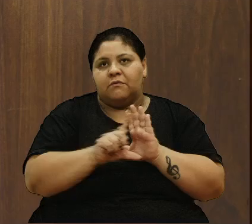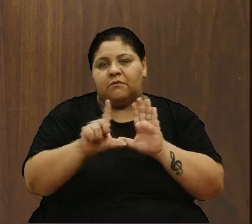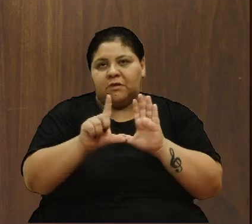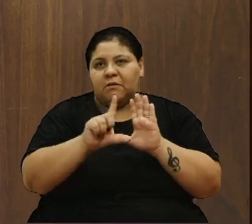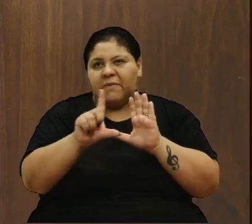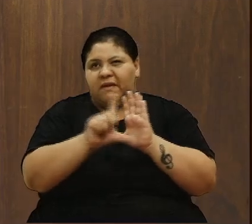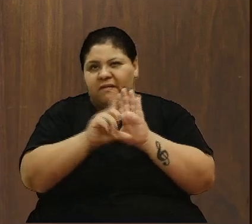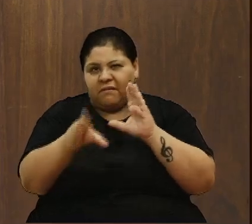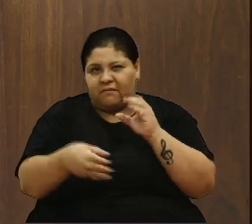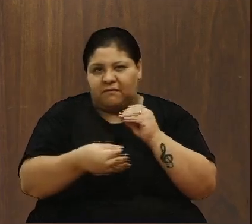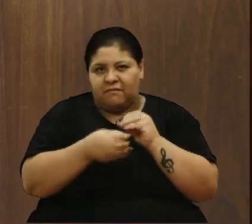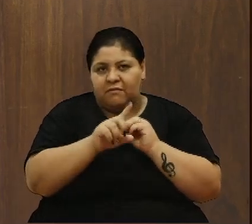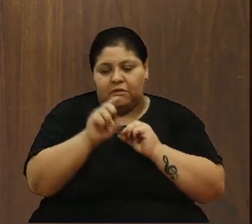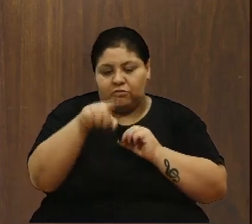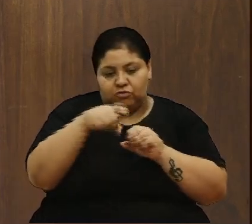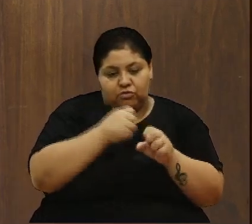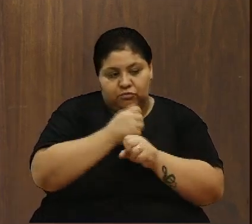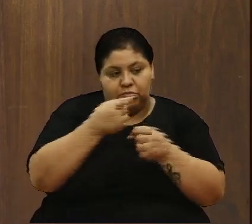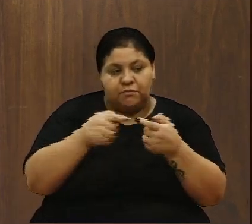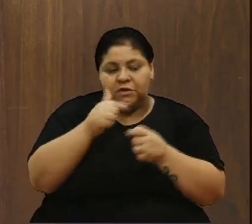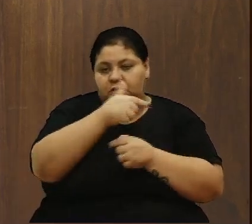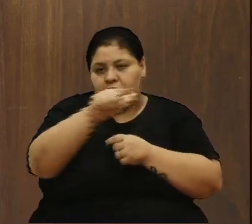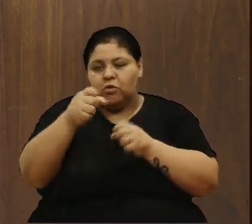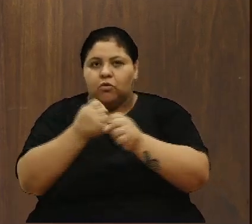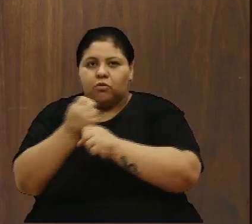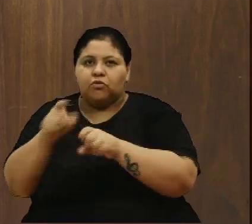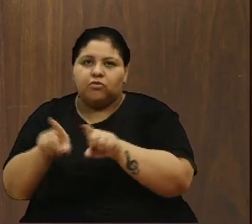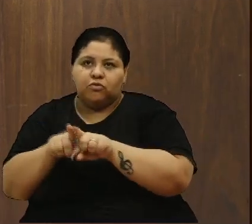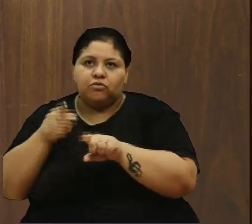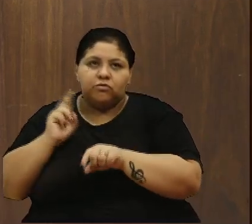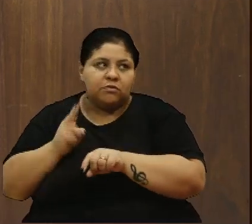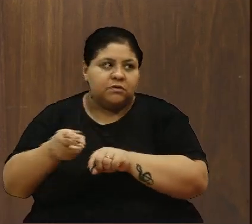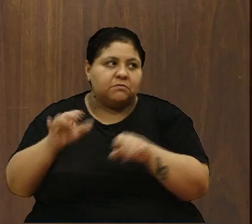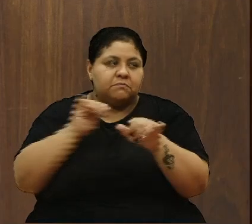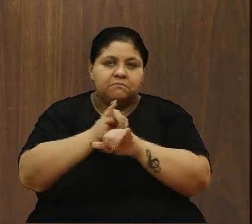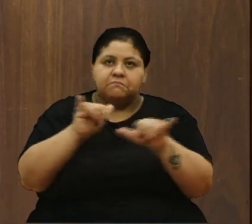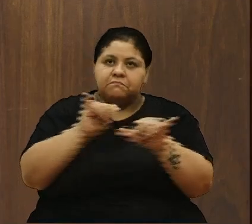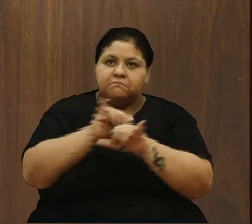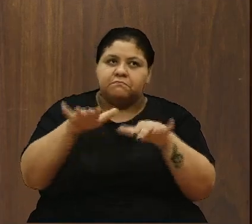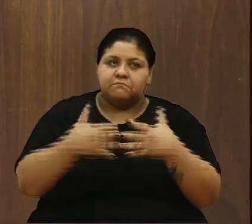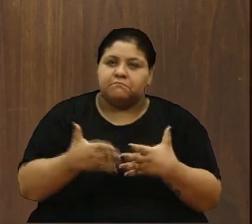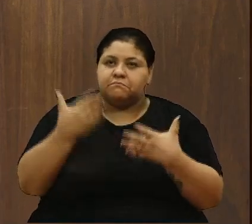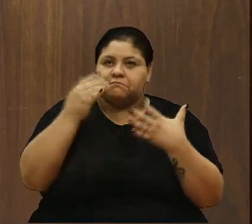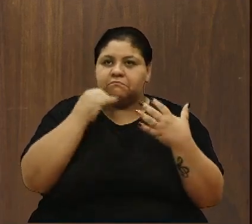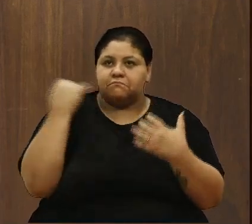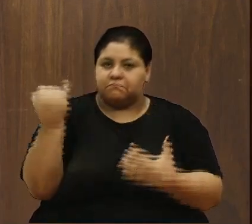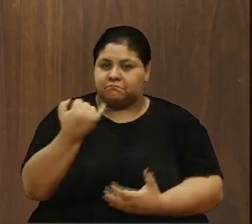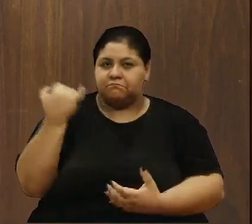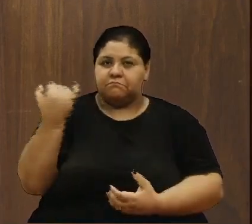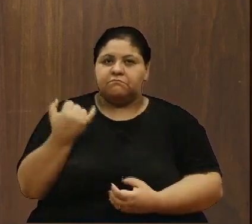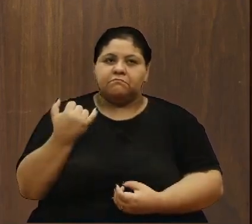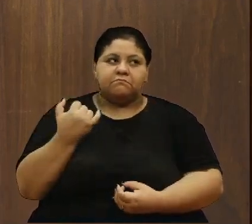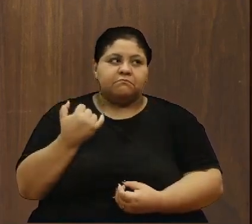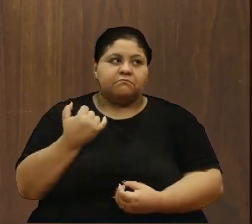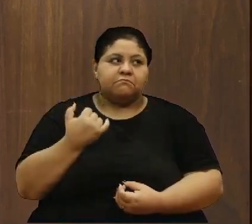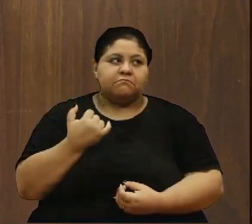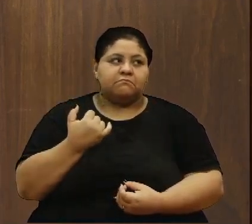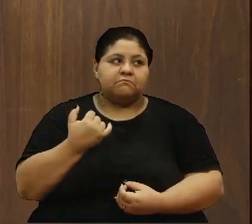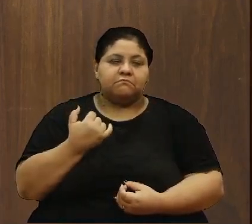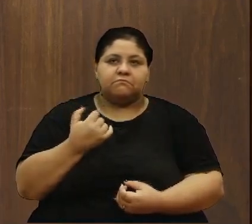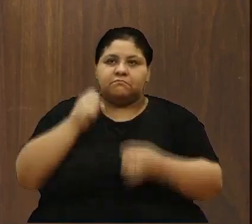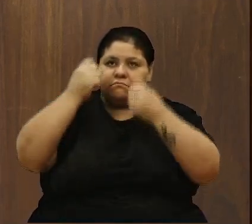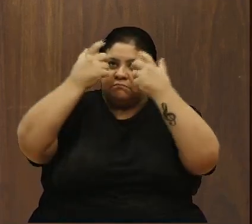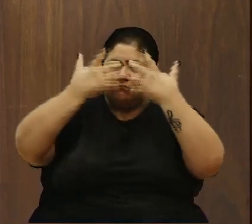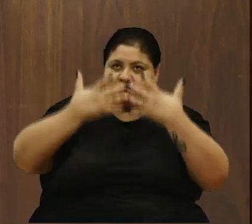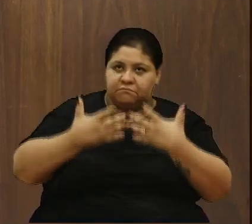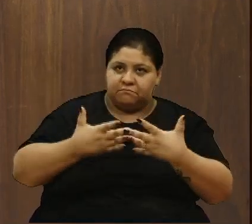incluída, né? Não só nesse ano, mas em outros anos, sempre essa campanha. Então, muito importante esse seu relato, esse seu